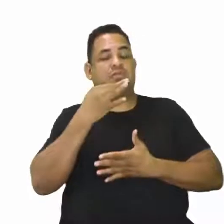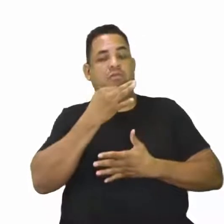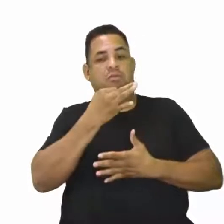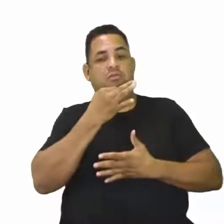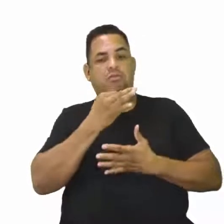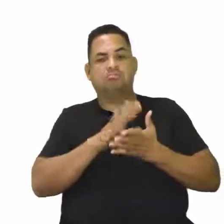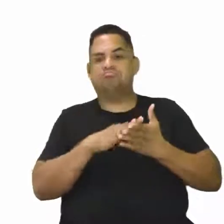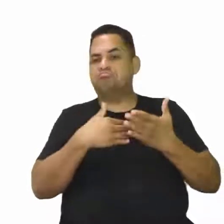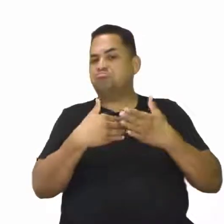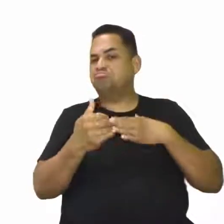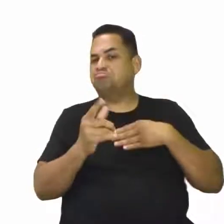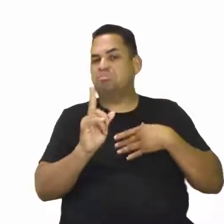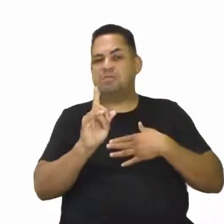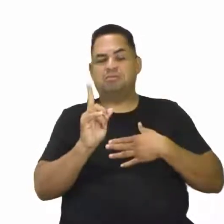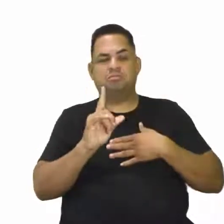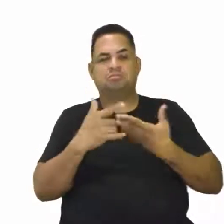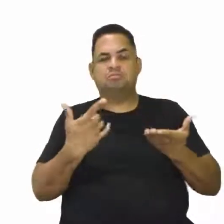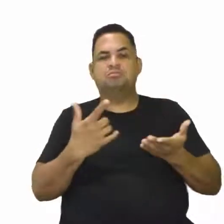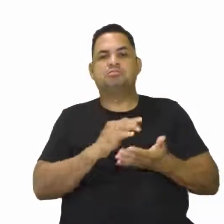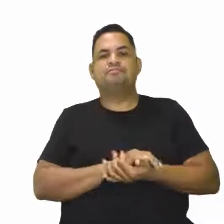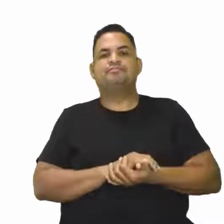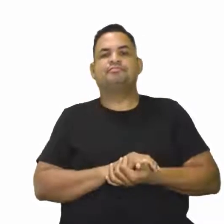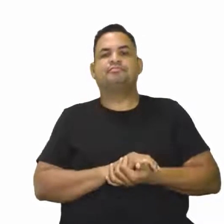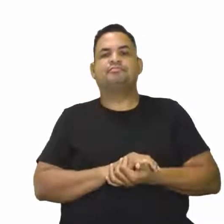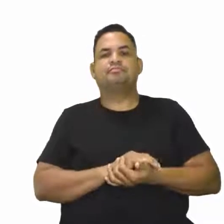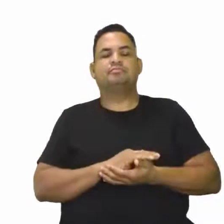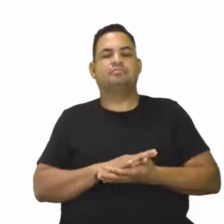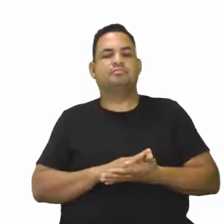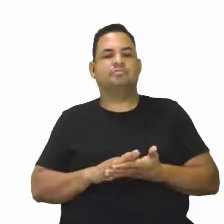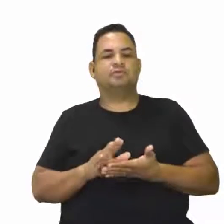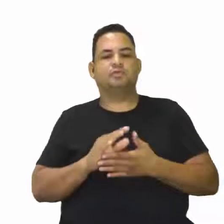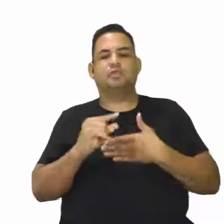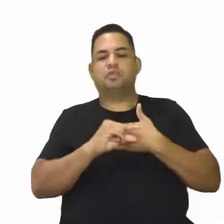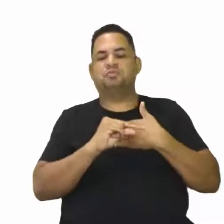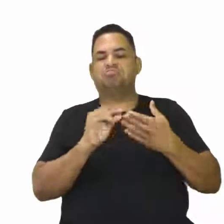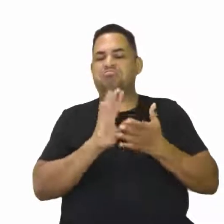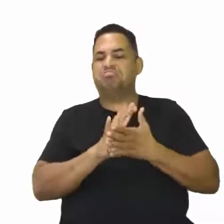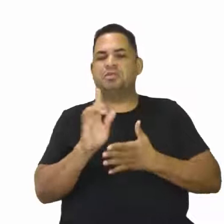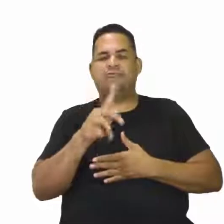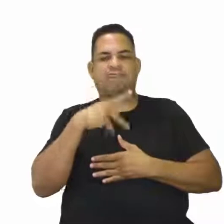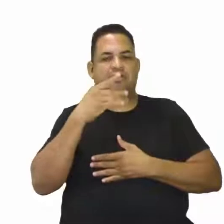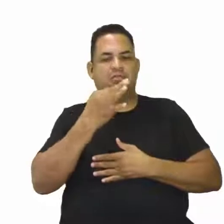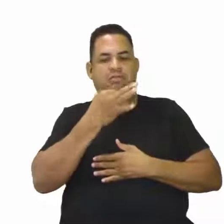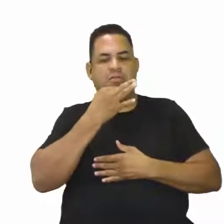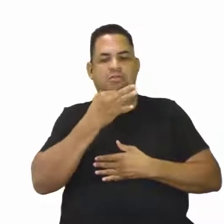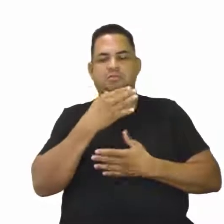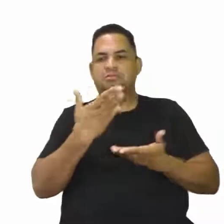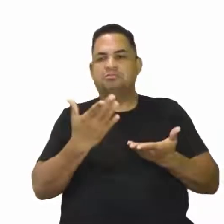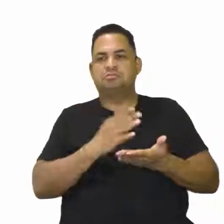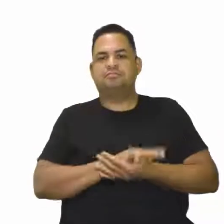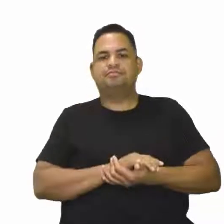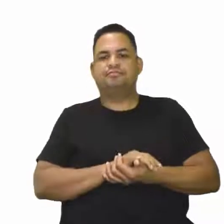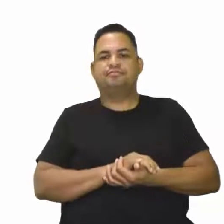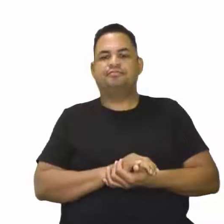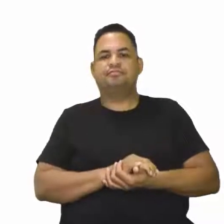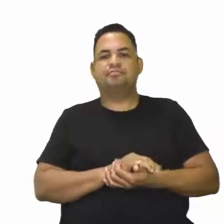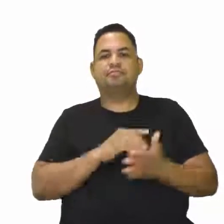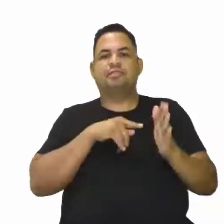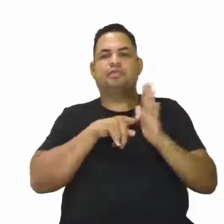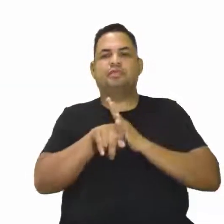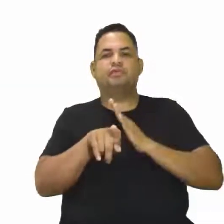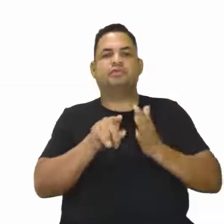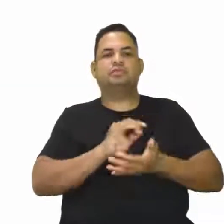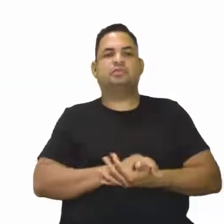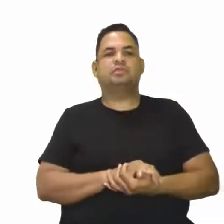dele em momento algum. O autor não fala da opinião dele em momento algum. Então vamos lá na